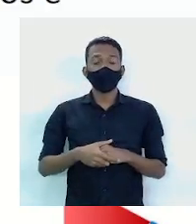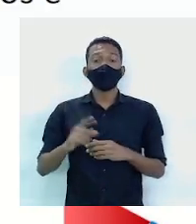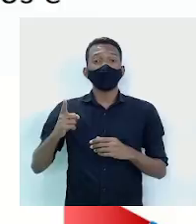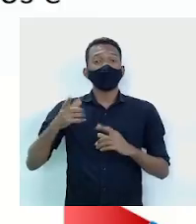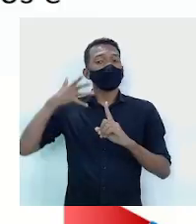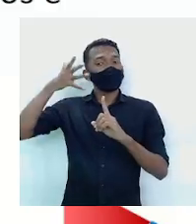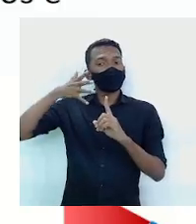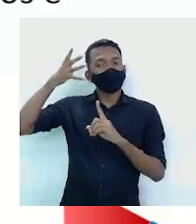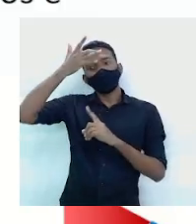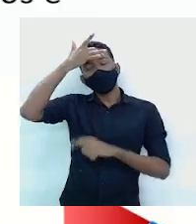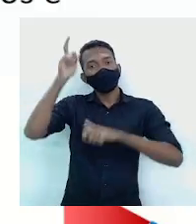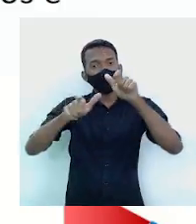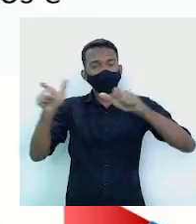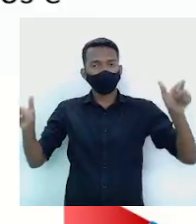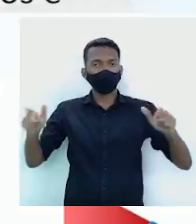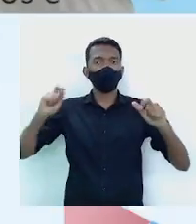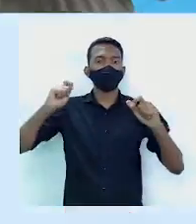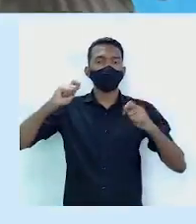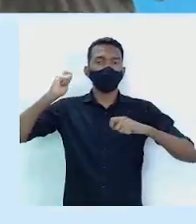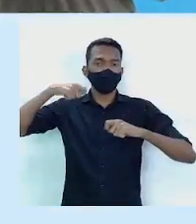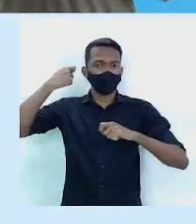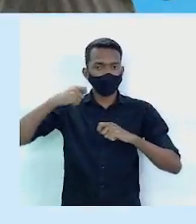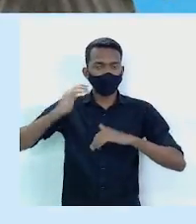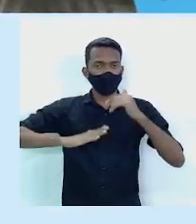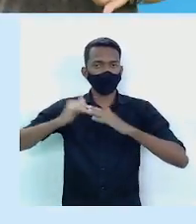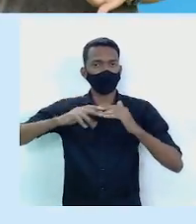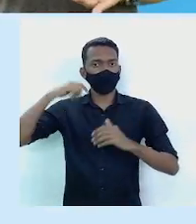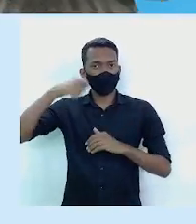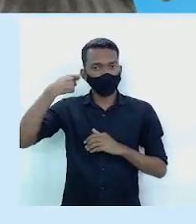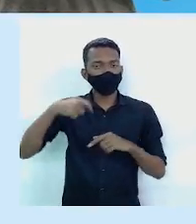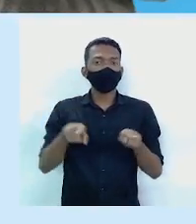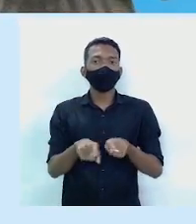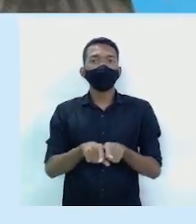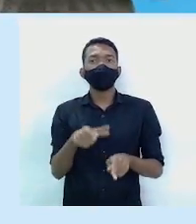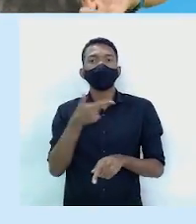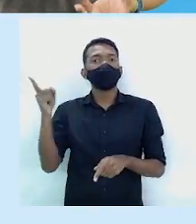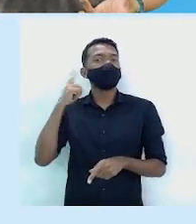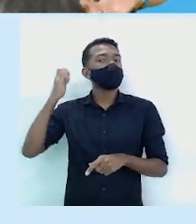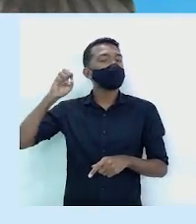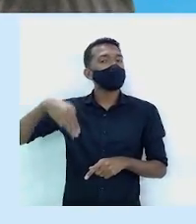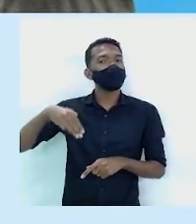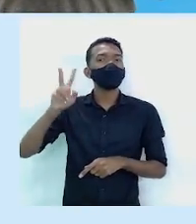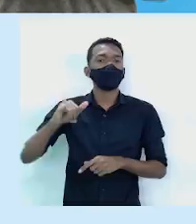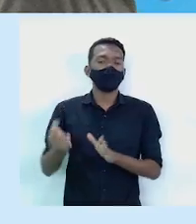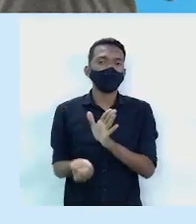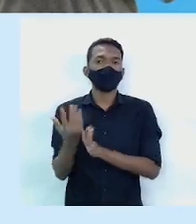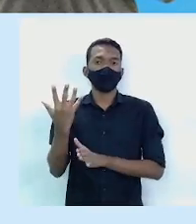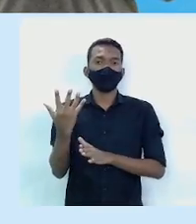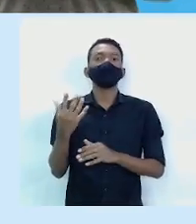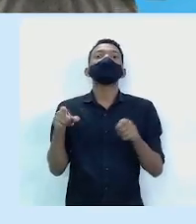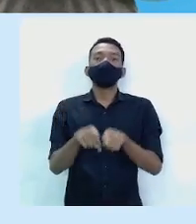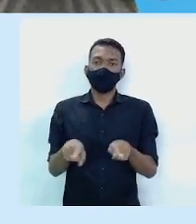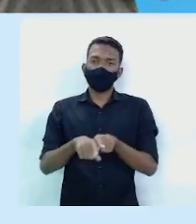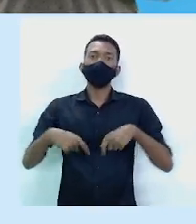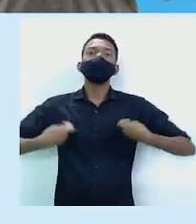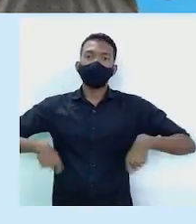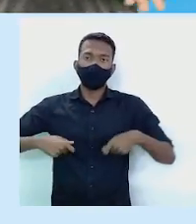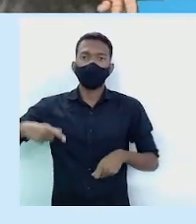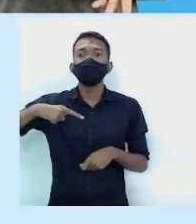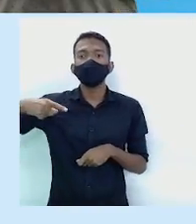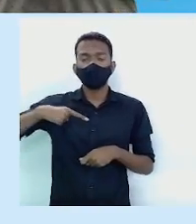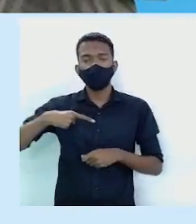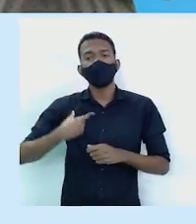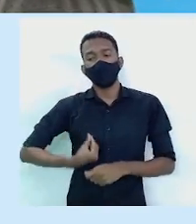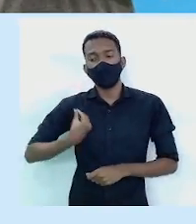falas dos atores, as narrações e outros sons que vão aparecer também devem estar presentes